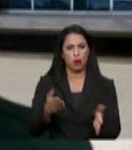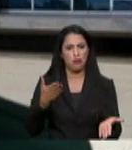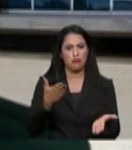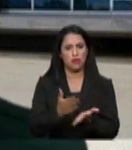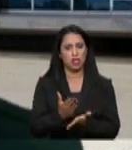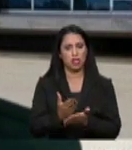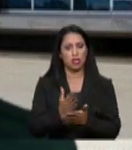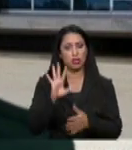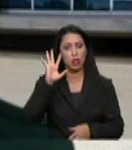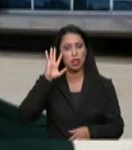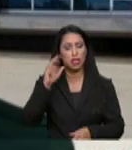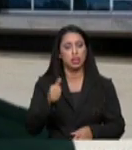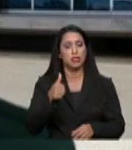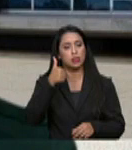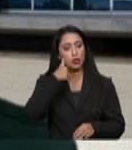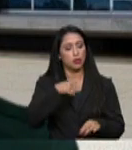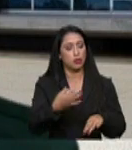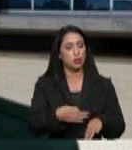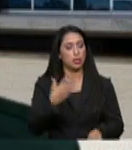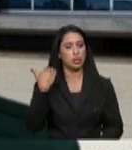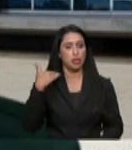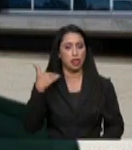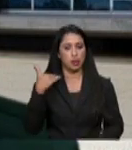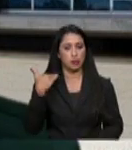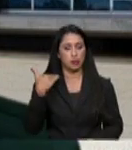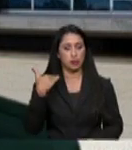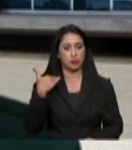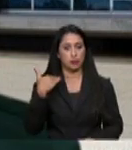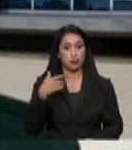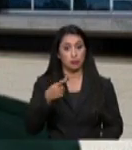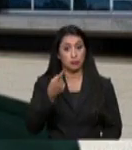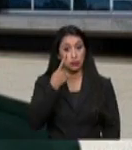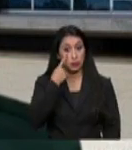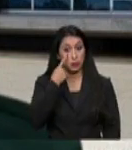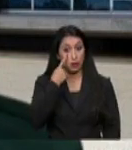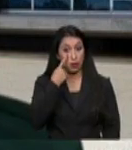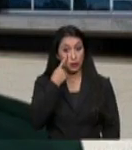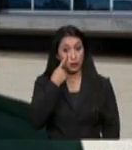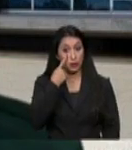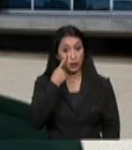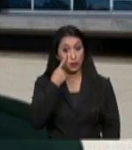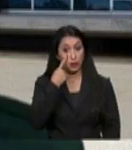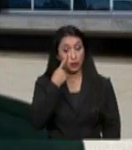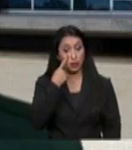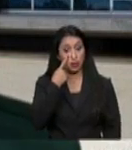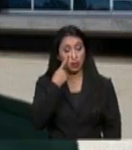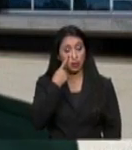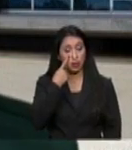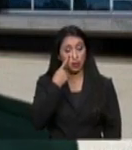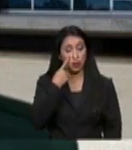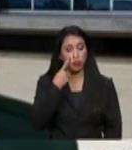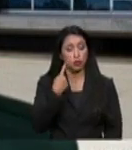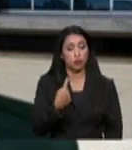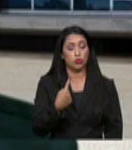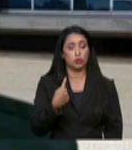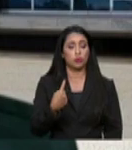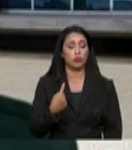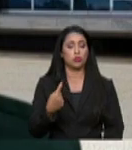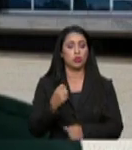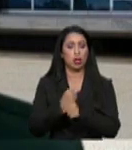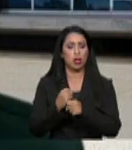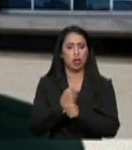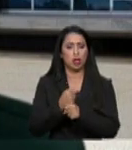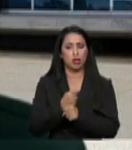da ministra Cármen Lúcia a massa assistir amor e nos últimos anos